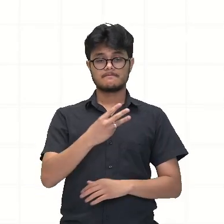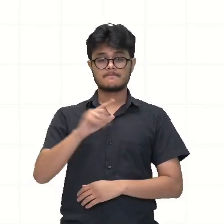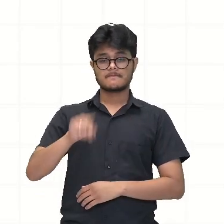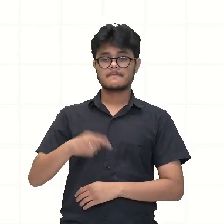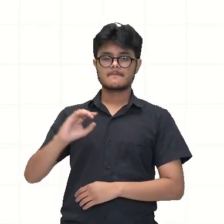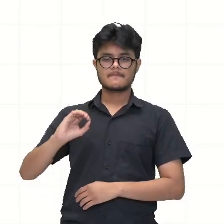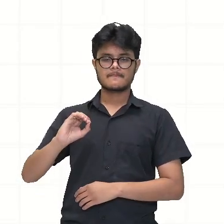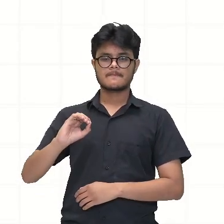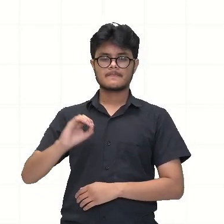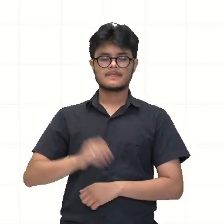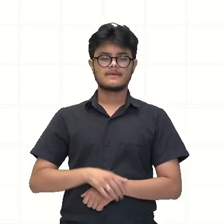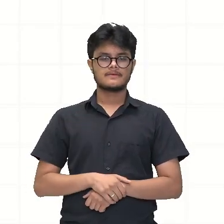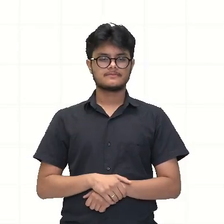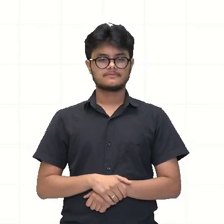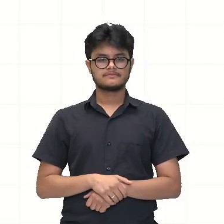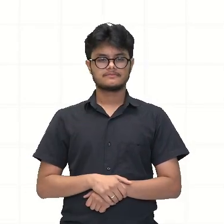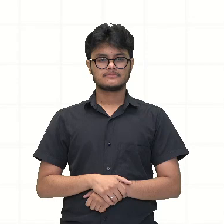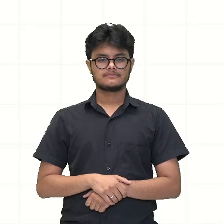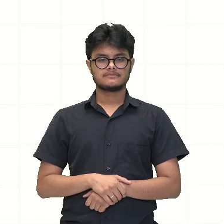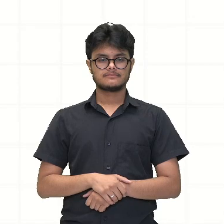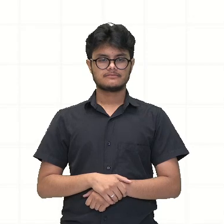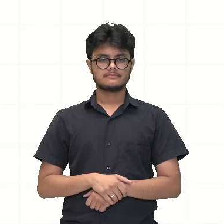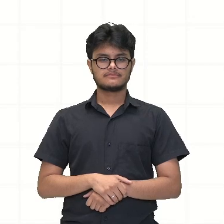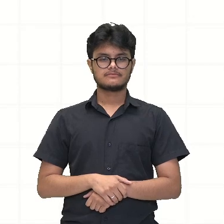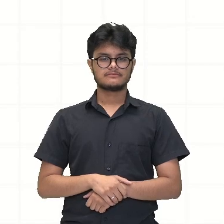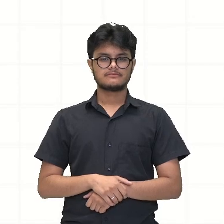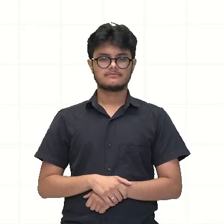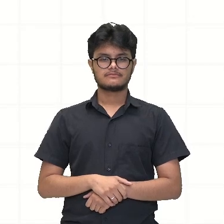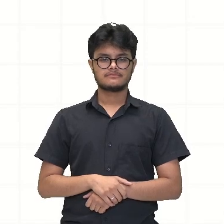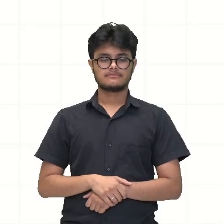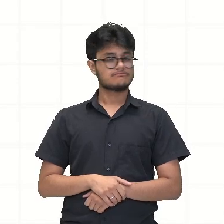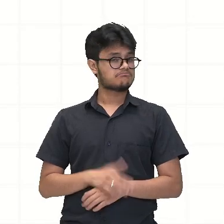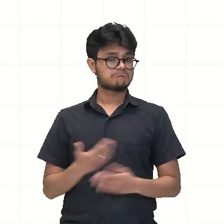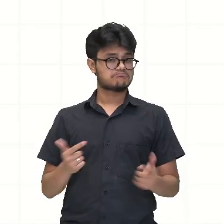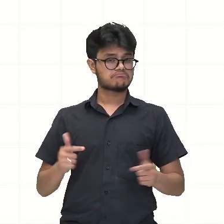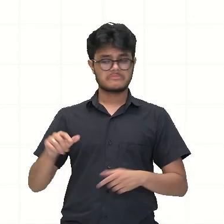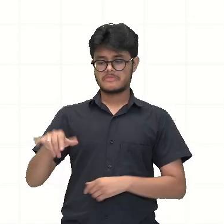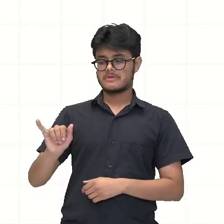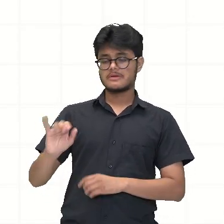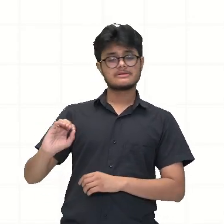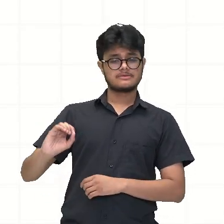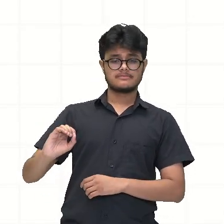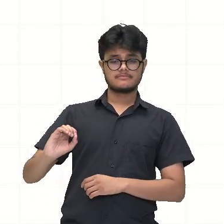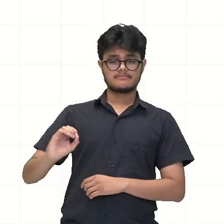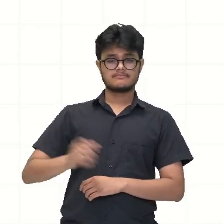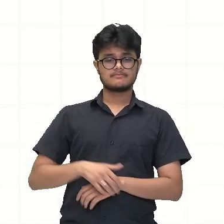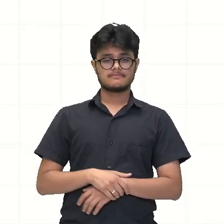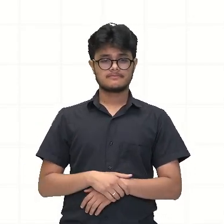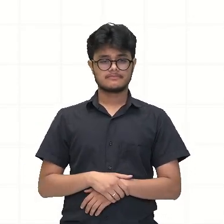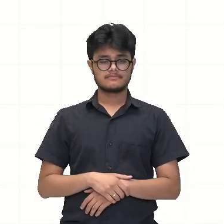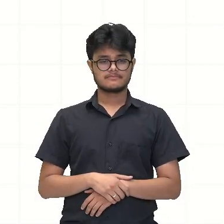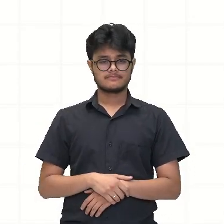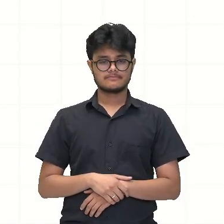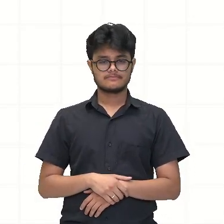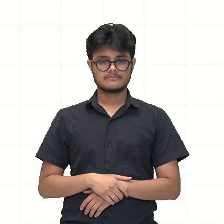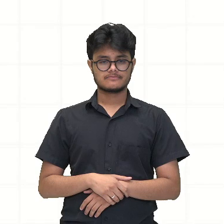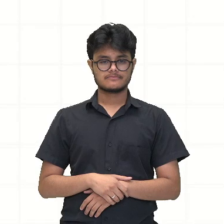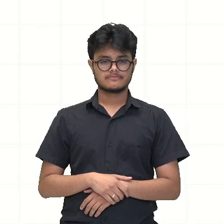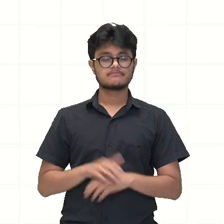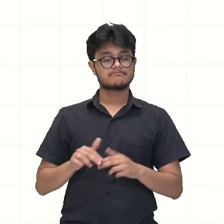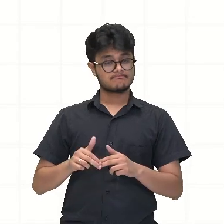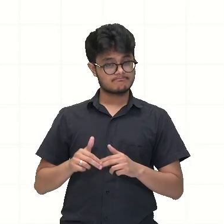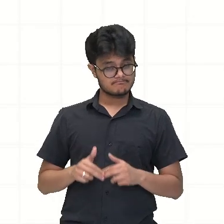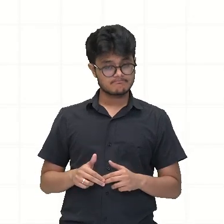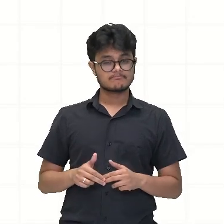no x e 0 no y. Ou seja, eu não vou marcar nada no y, né? Vou marcar tudo em cima do eixo x. Por isso